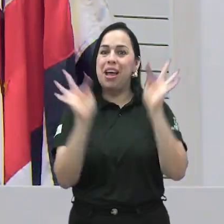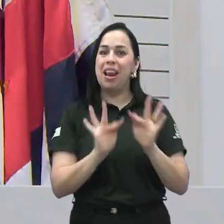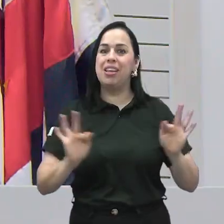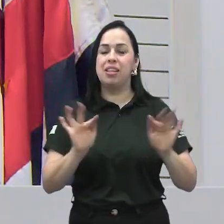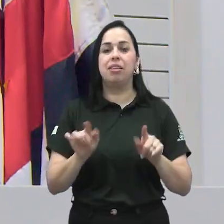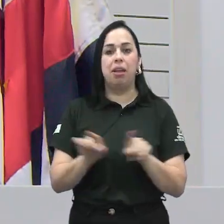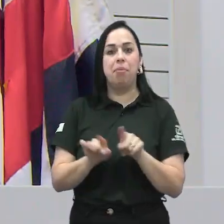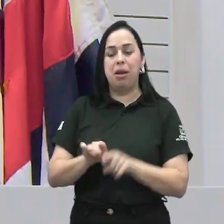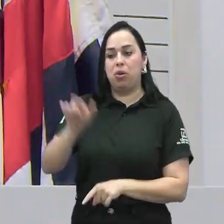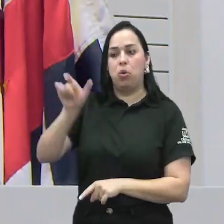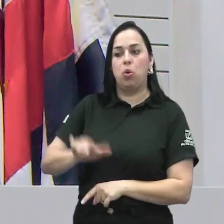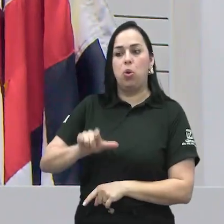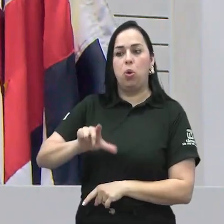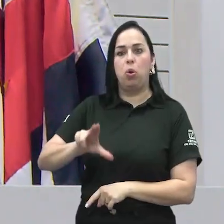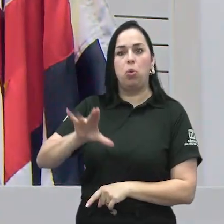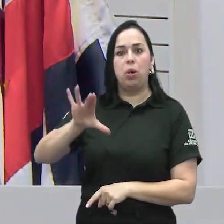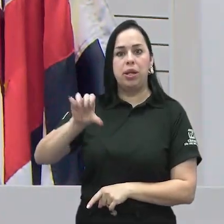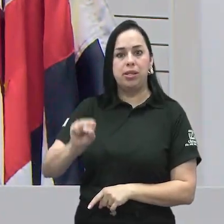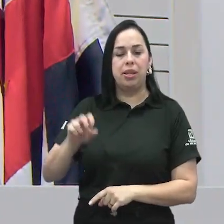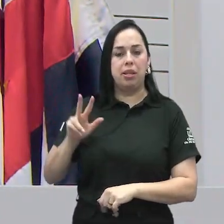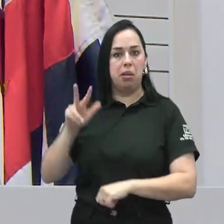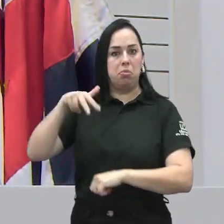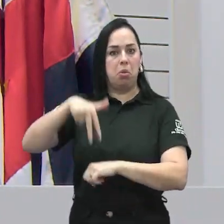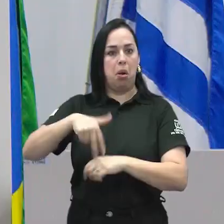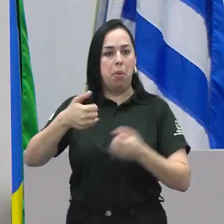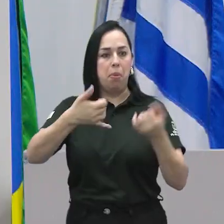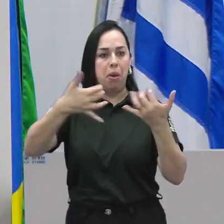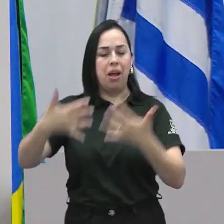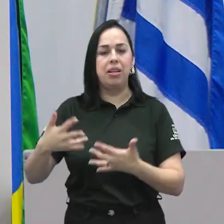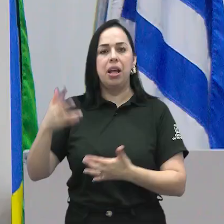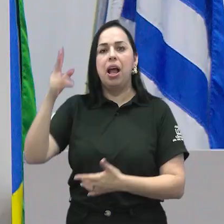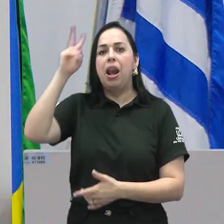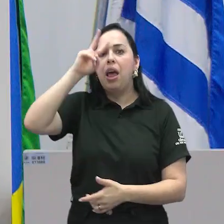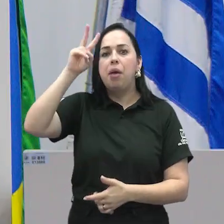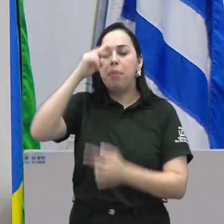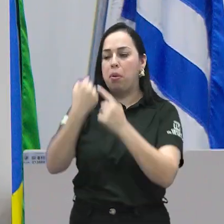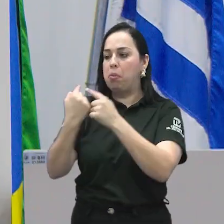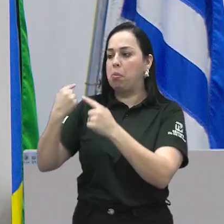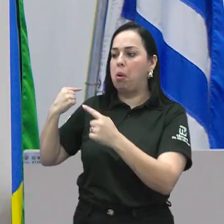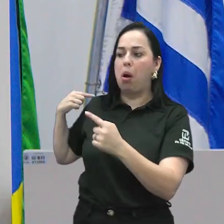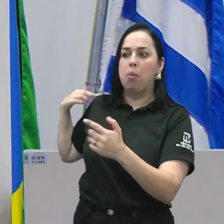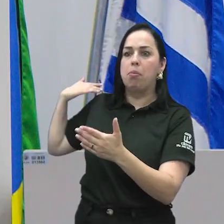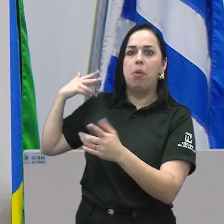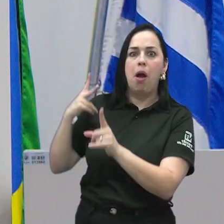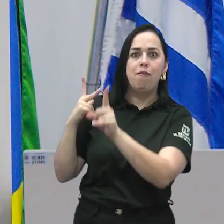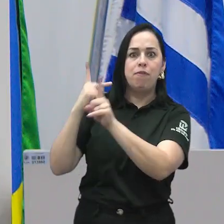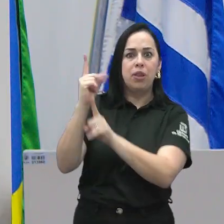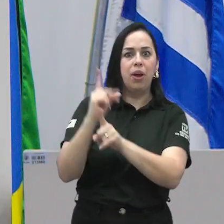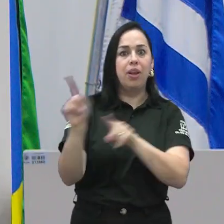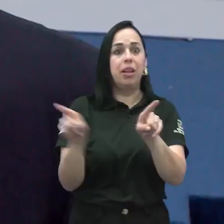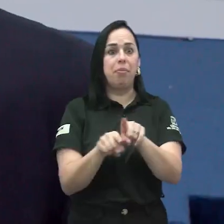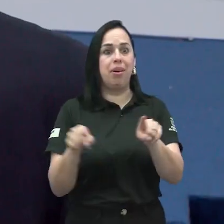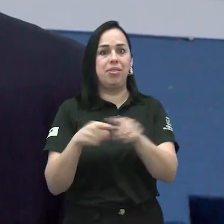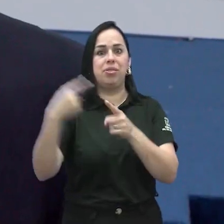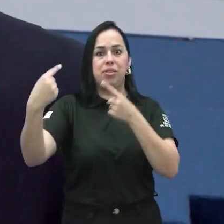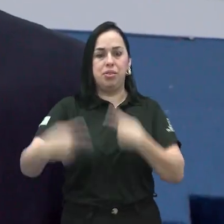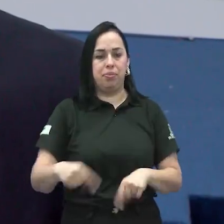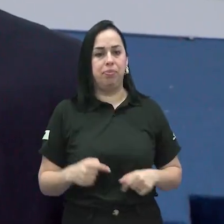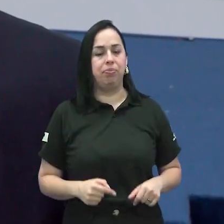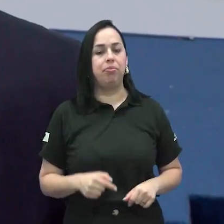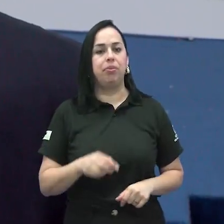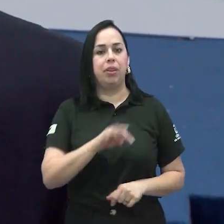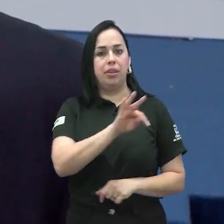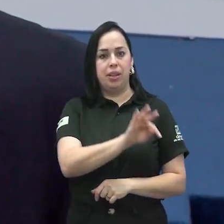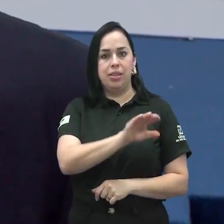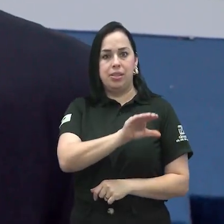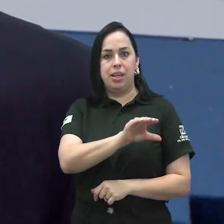um e também do Lucas, um dos oradores da homenagem. Ele relembrou as vitórias e desafios no processo. Por uma decisão